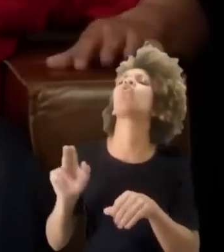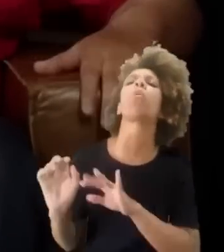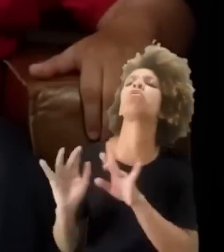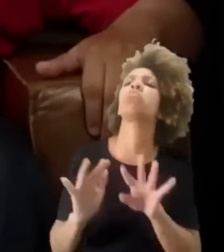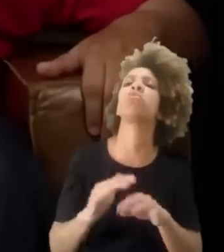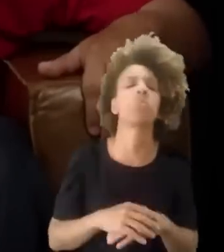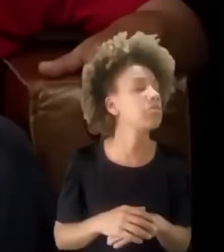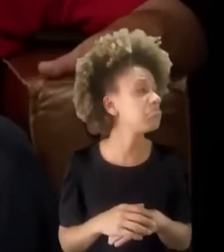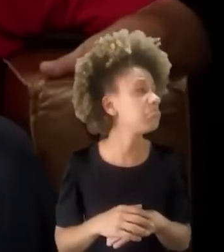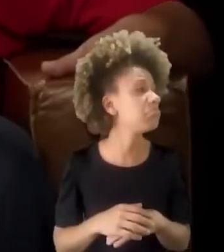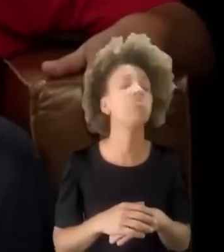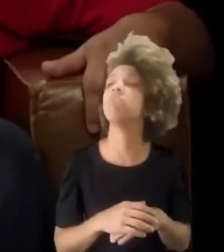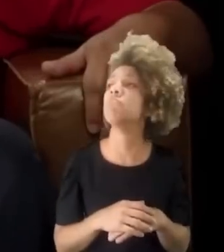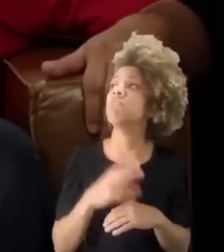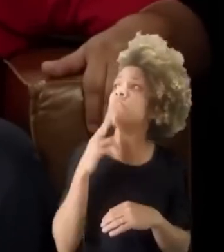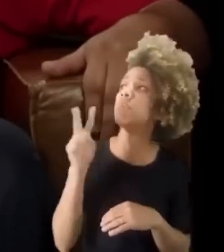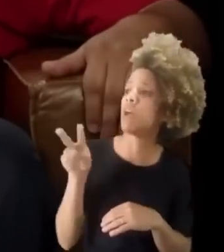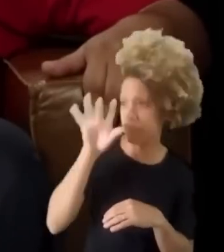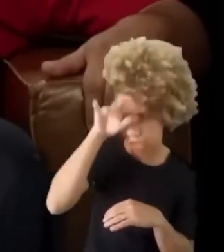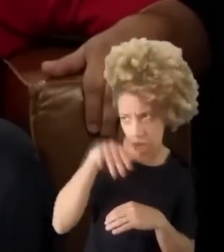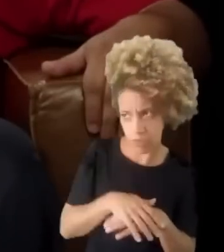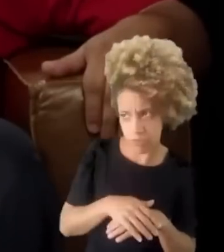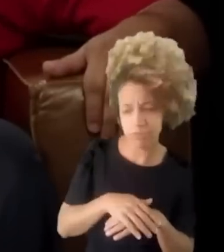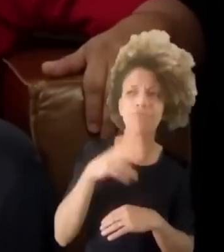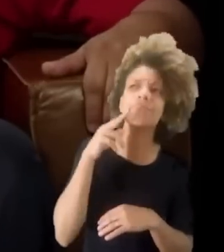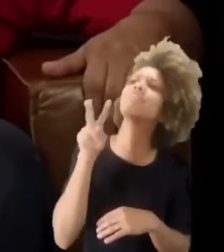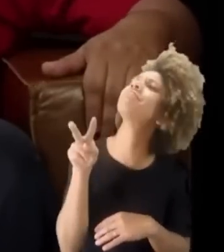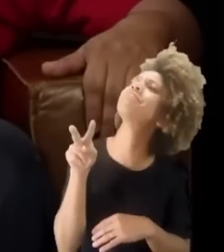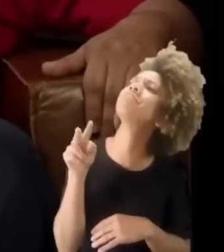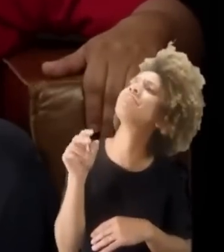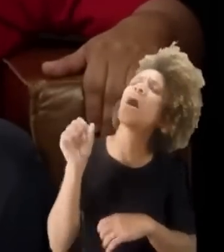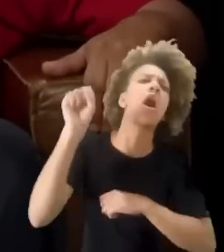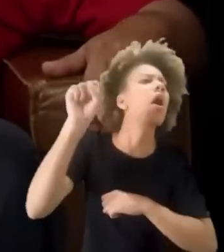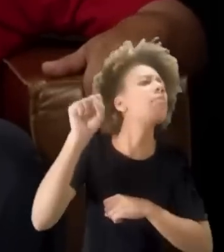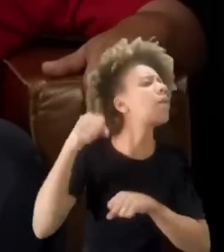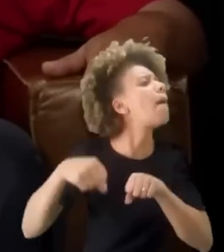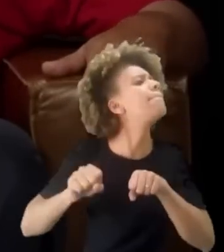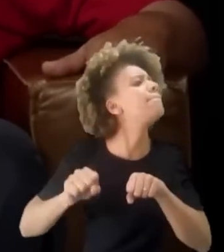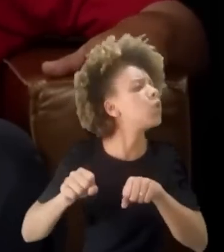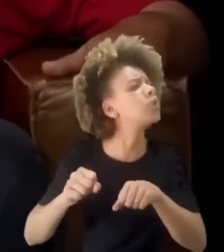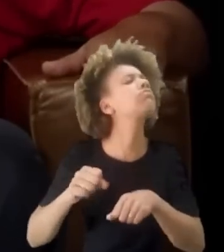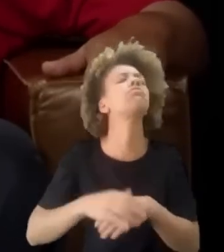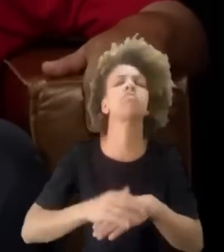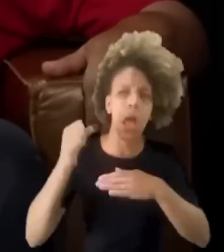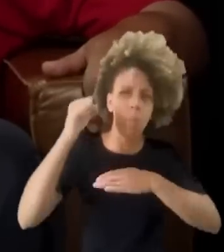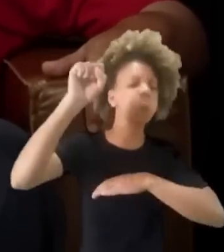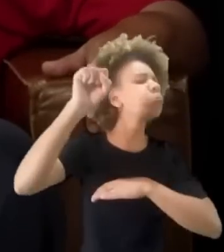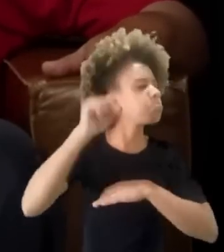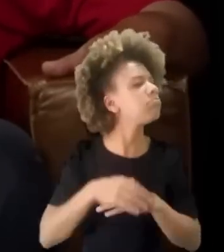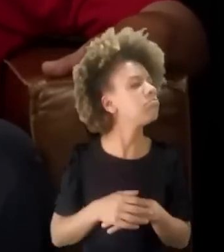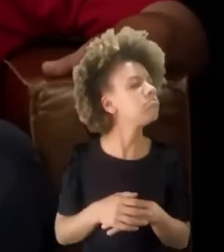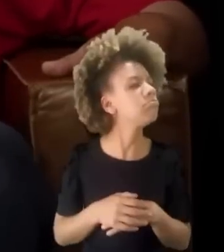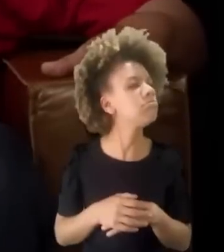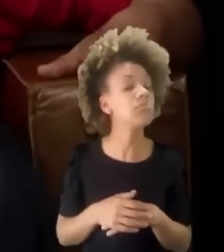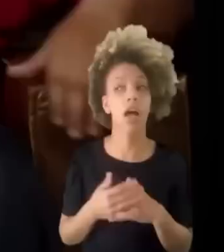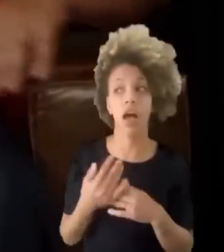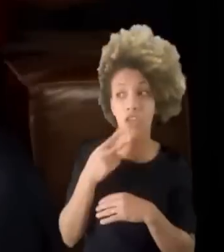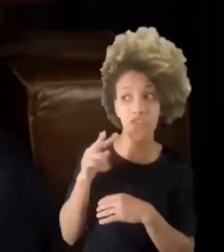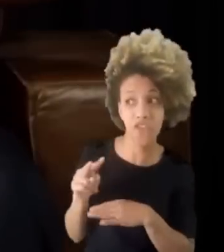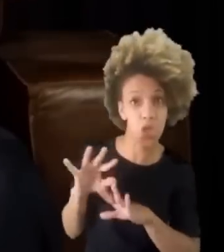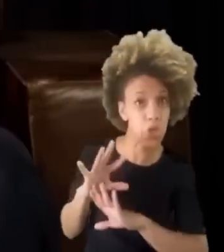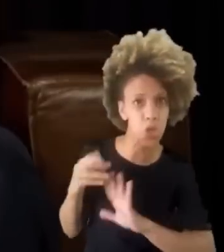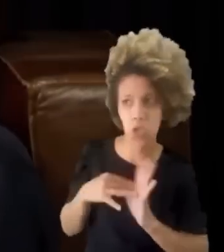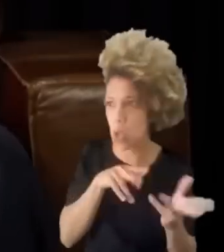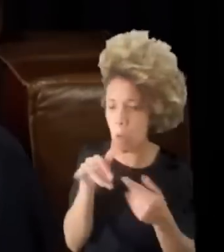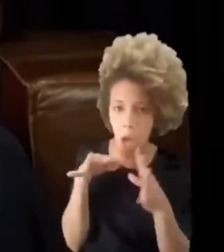é que é o nome desse movimento eu só li o nome da placa era ato forte fascista eu falei mano é os entregador de fascista E aí eu vi